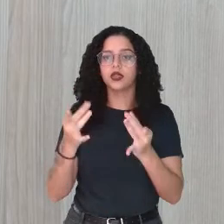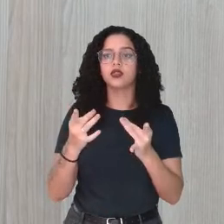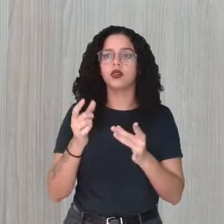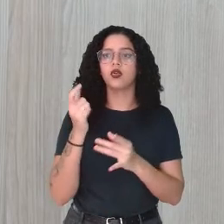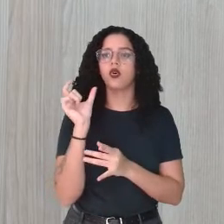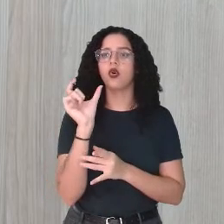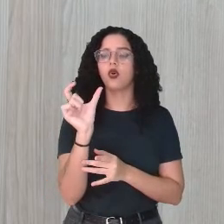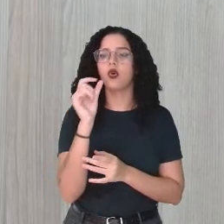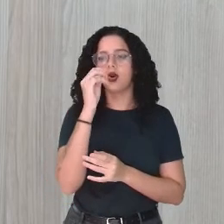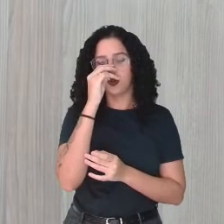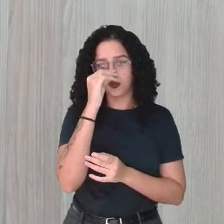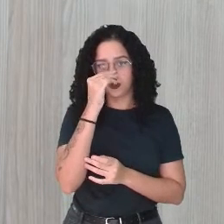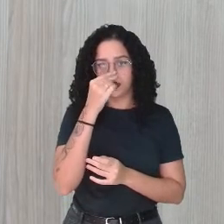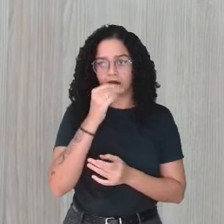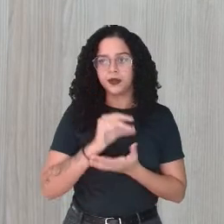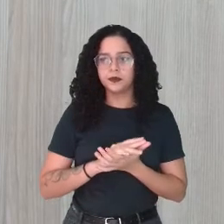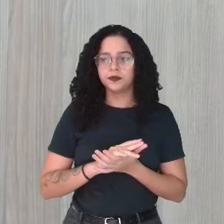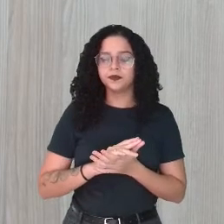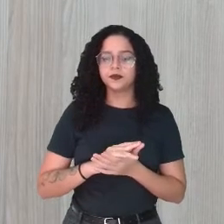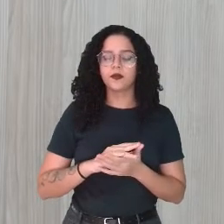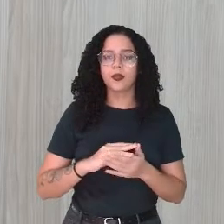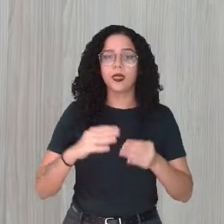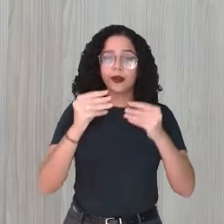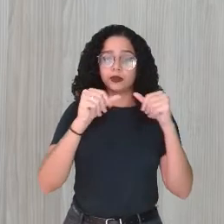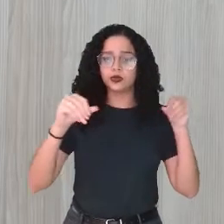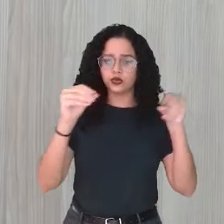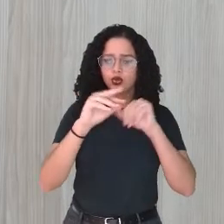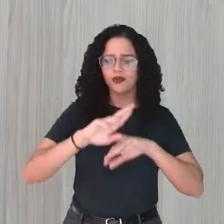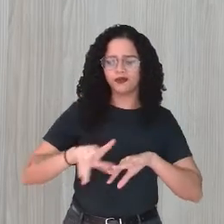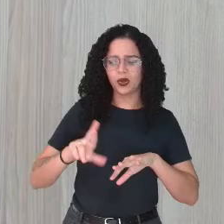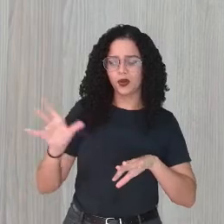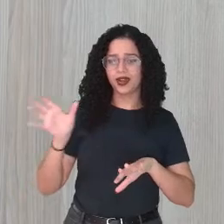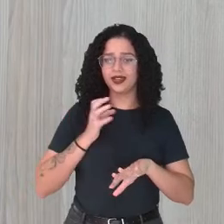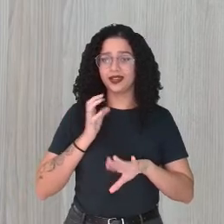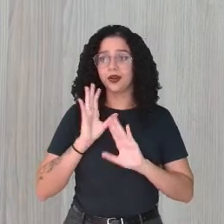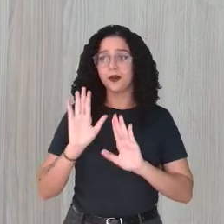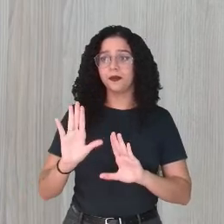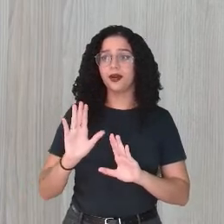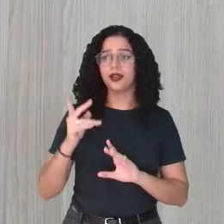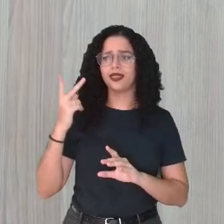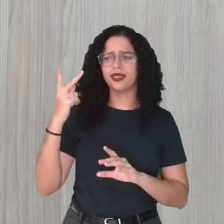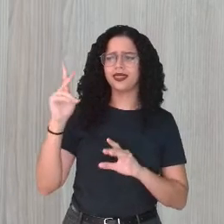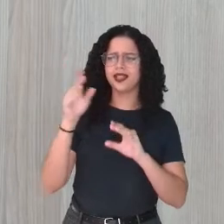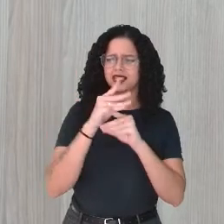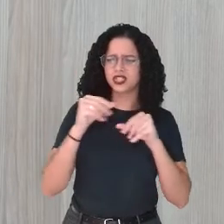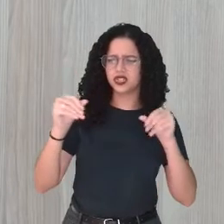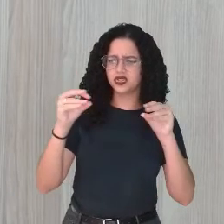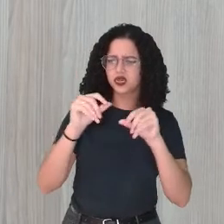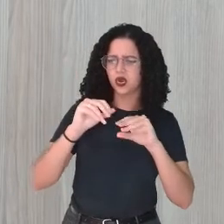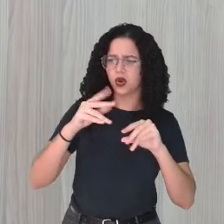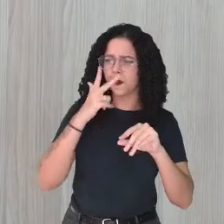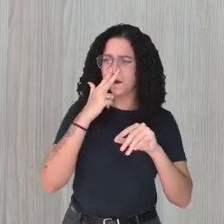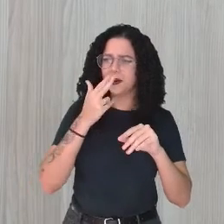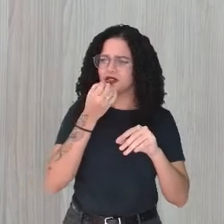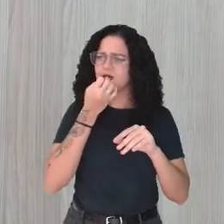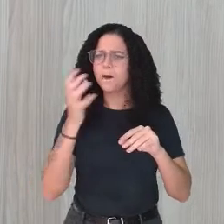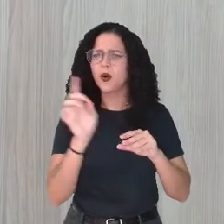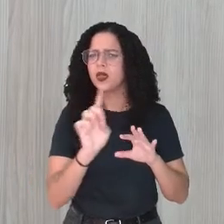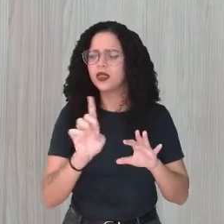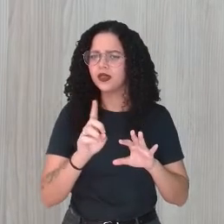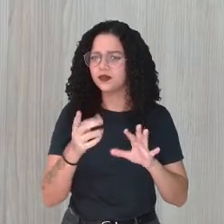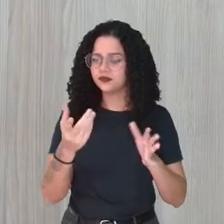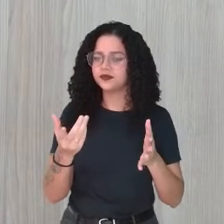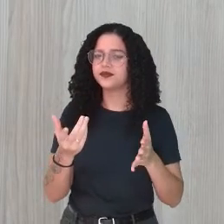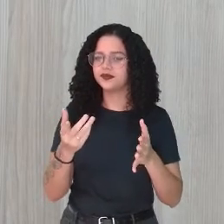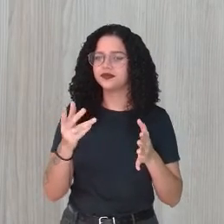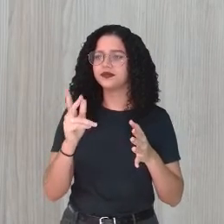a questão, né, do solo, que às vezes não é tão rico. Mas mesmo nesse solo, que não é tão rico, que não é tão